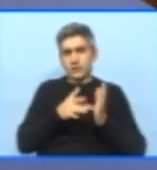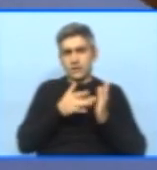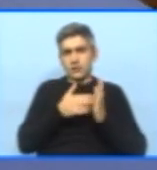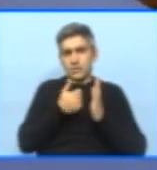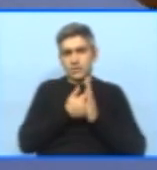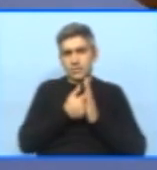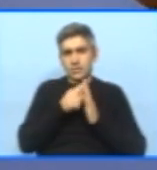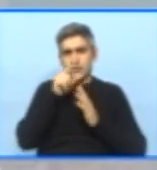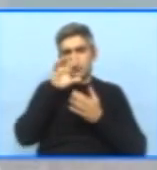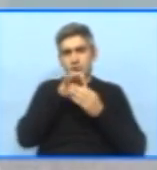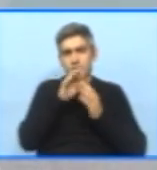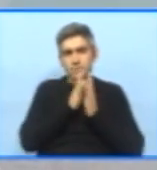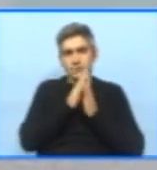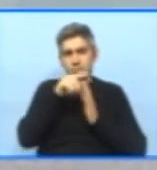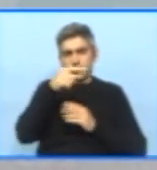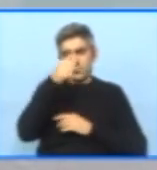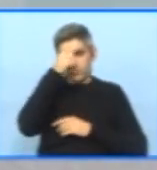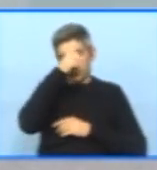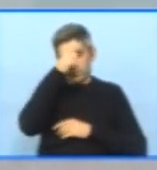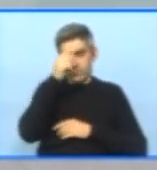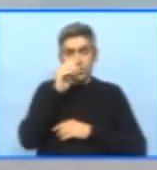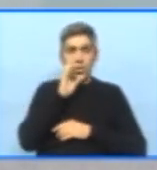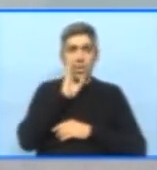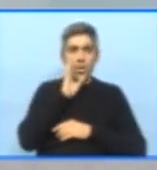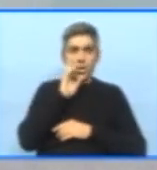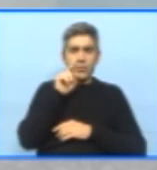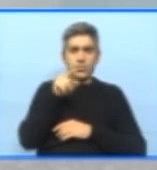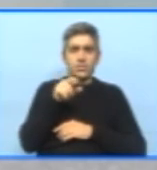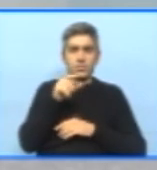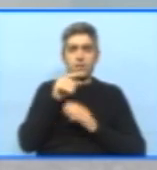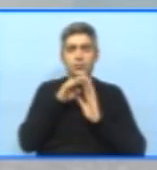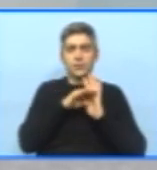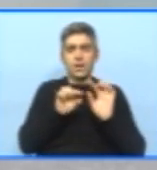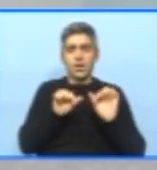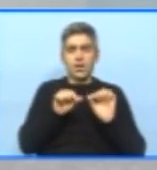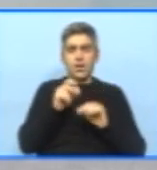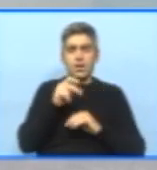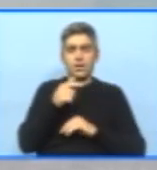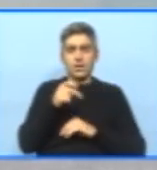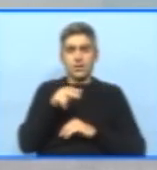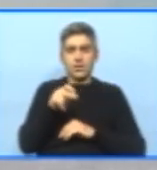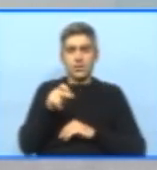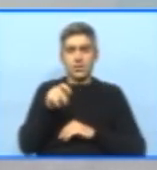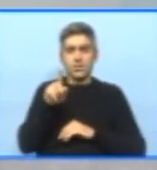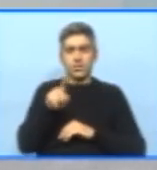nas Eucaristias deste domingo. Mais logo, acompanhe a edição rádio do programa Eclésia na Antena 1 quando forem